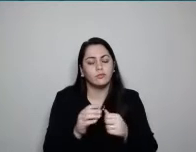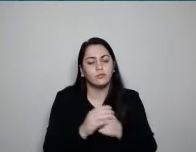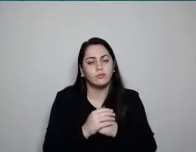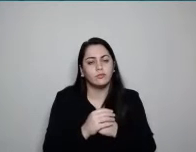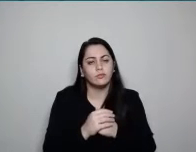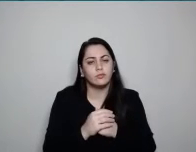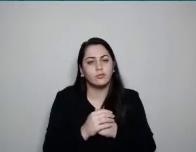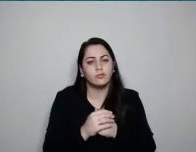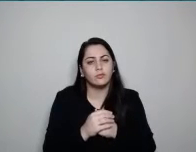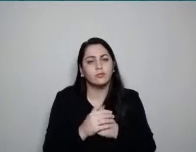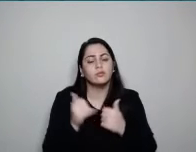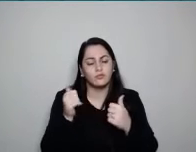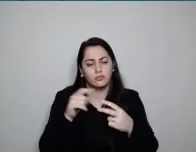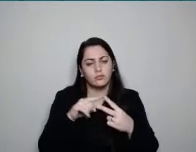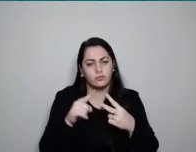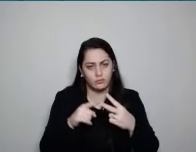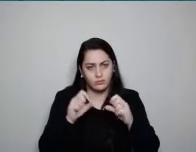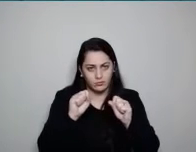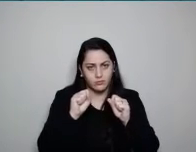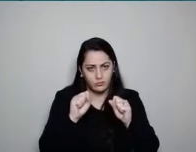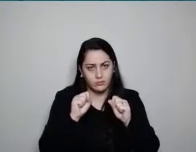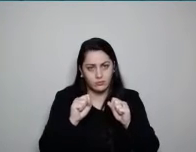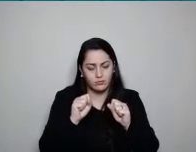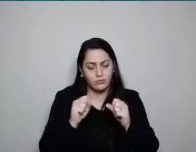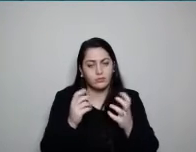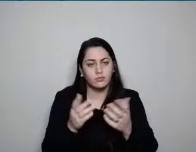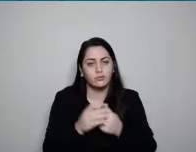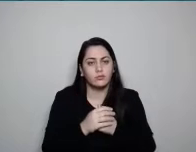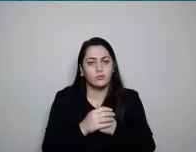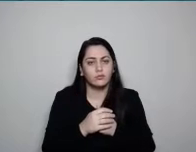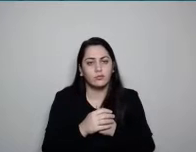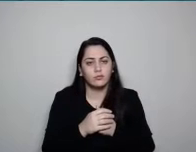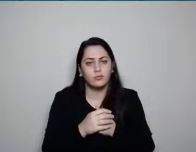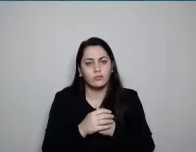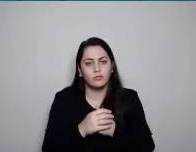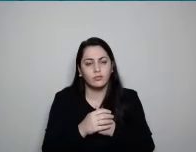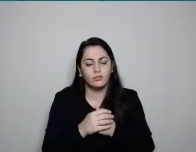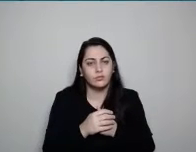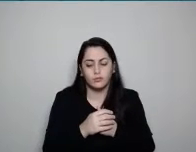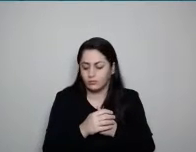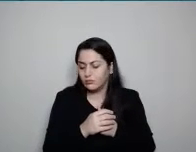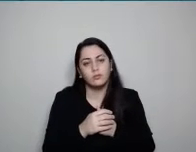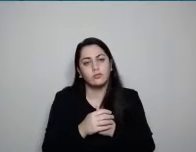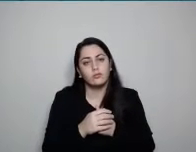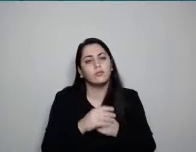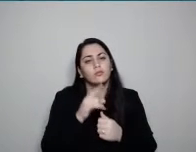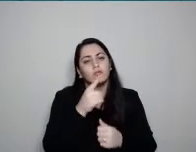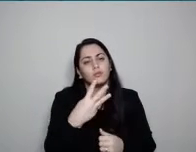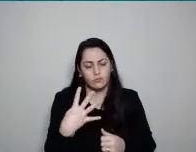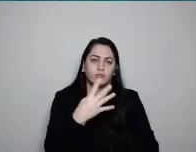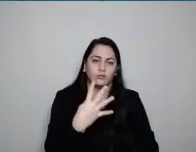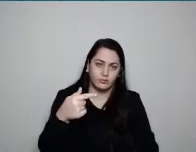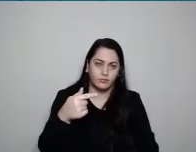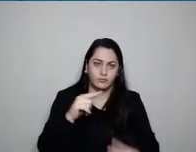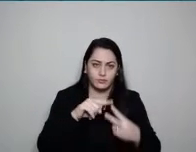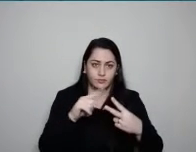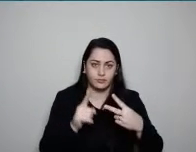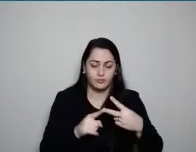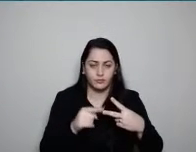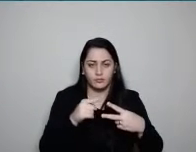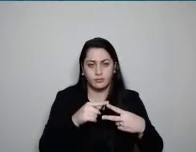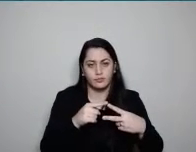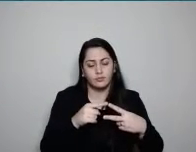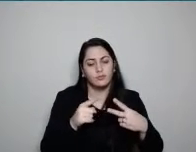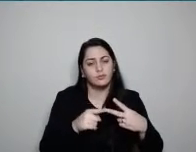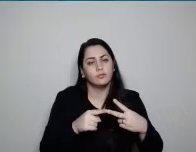é o 136. Não, 134, né? 134 e 147. 134 e 147. Ele está em fazer a ostentação dos dois, que é o